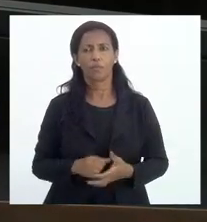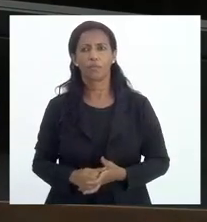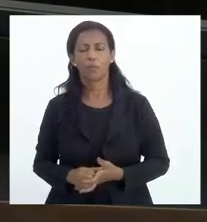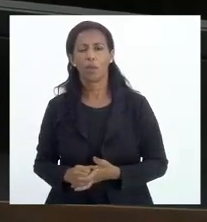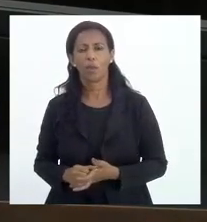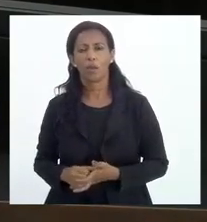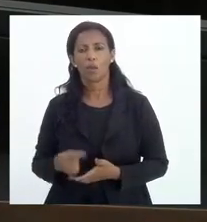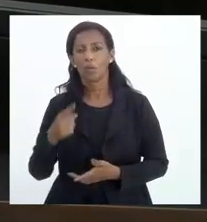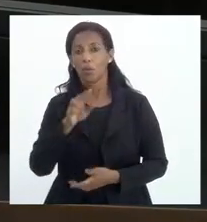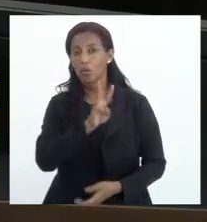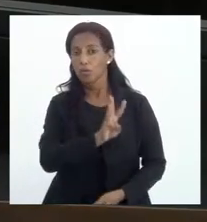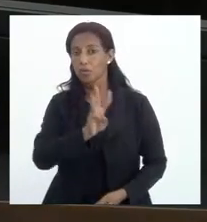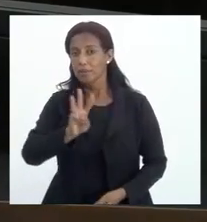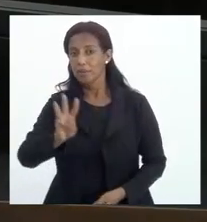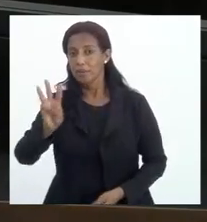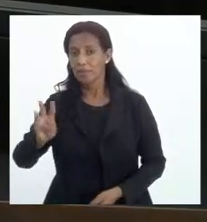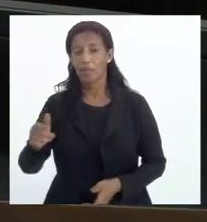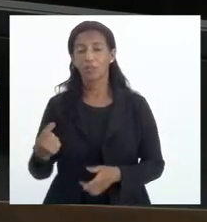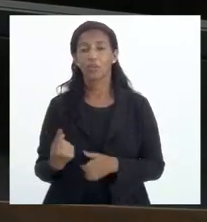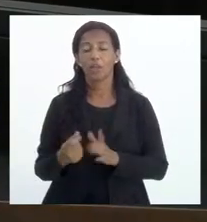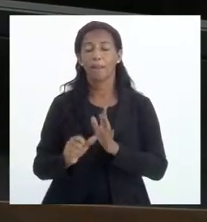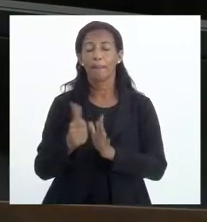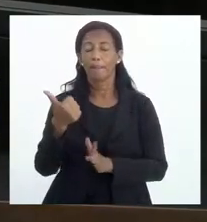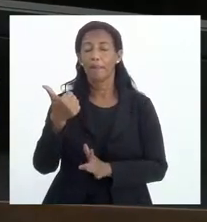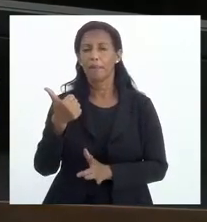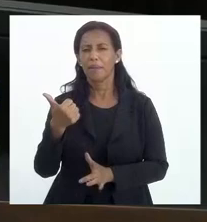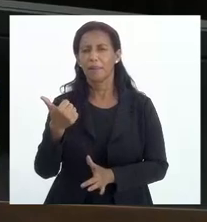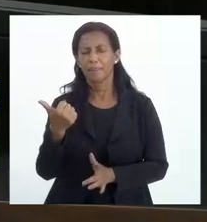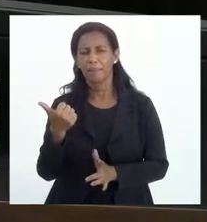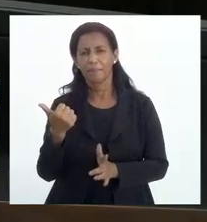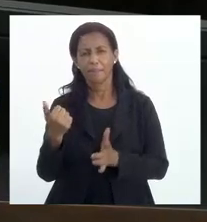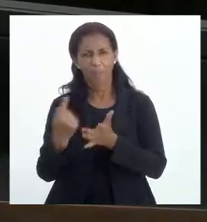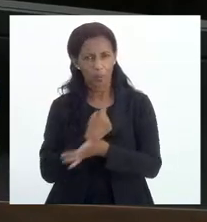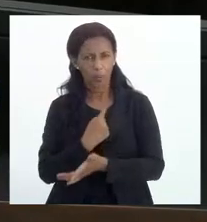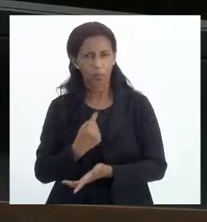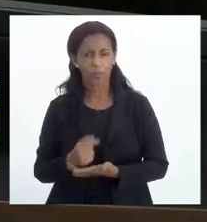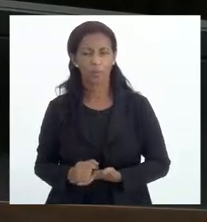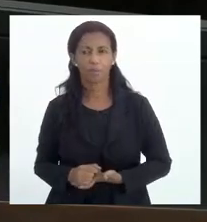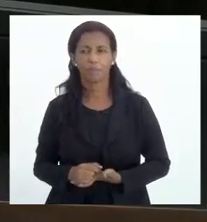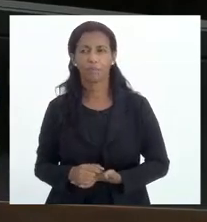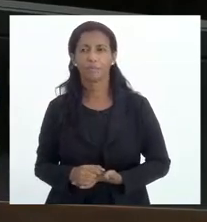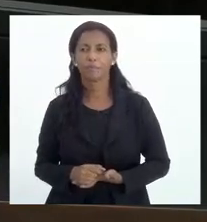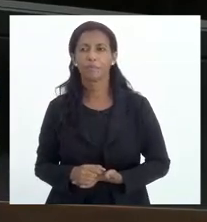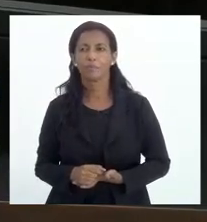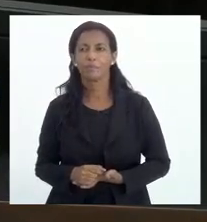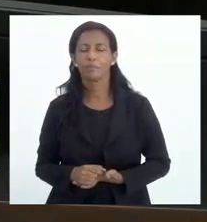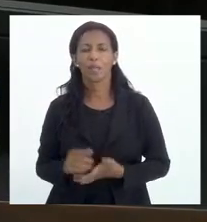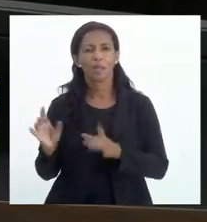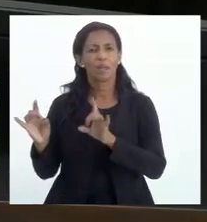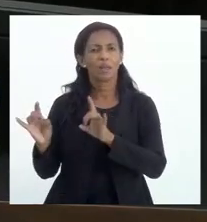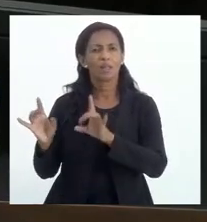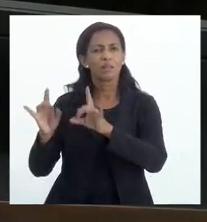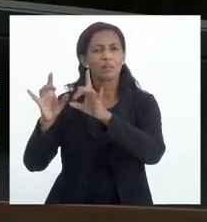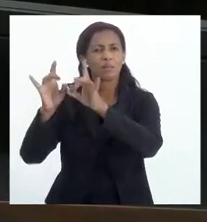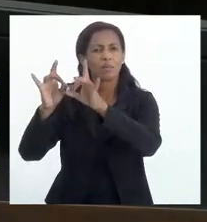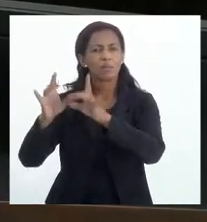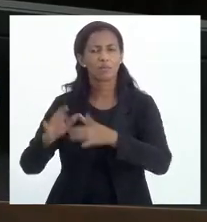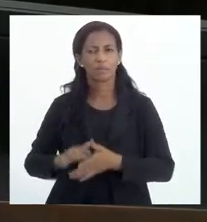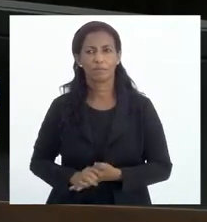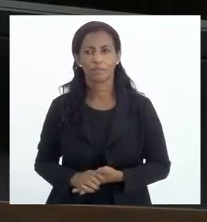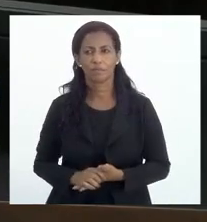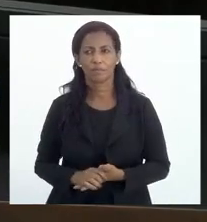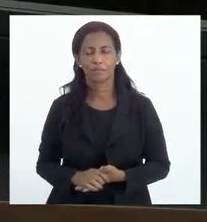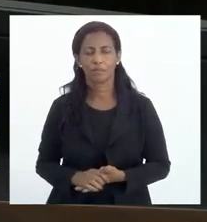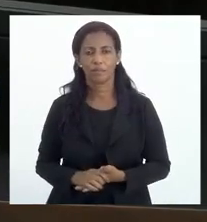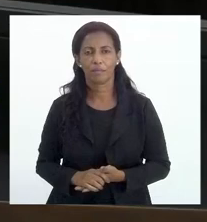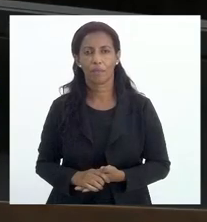no nosso site. E a primeira pergunta aqui, a última, é sobre as excepcionalizações. Aquelas